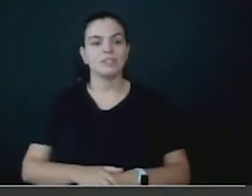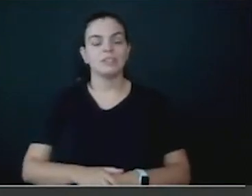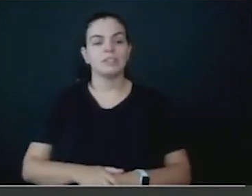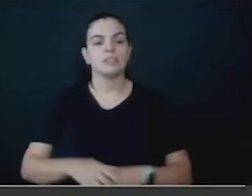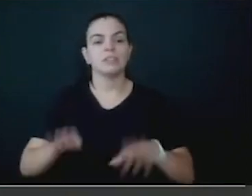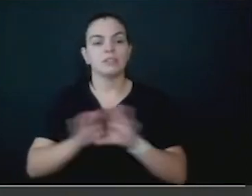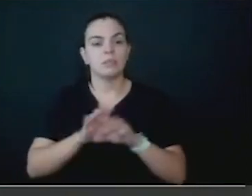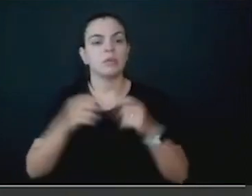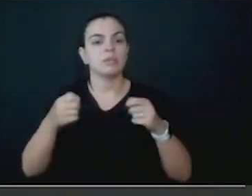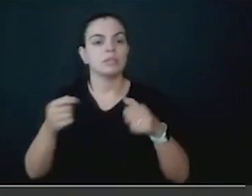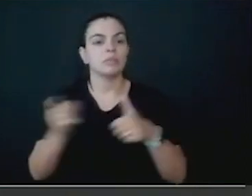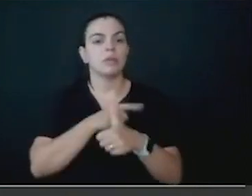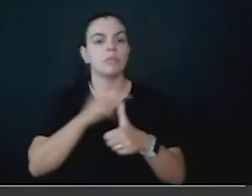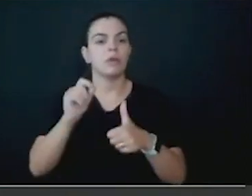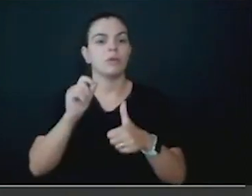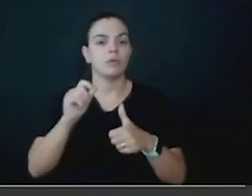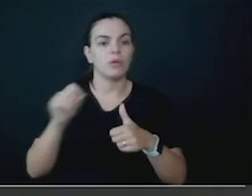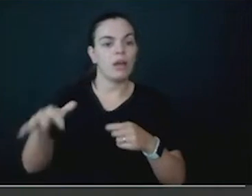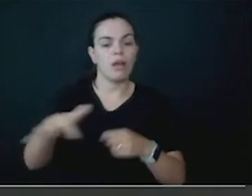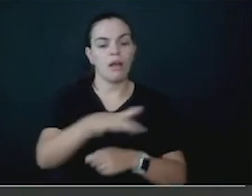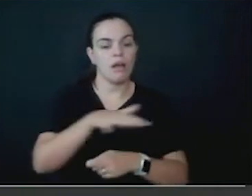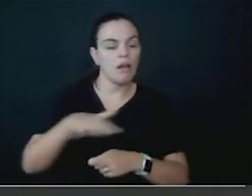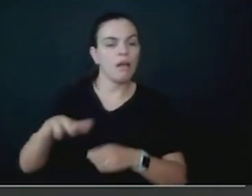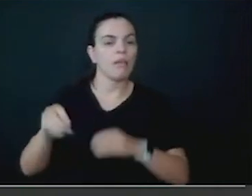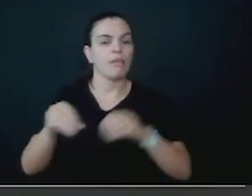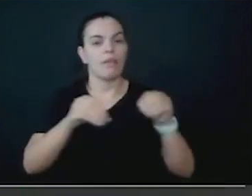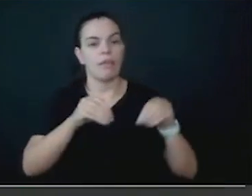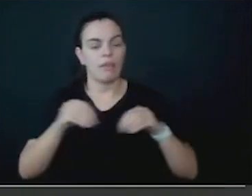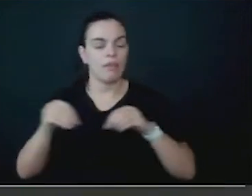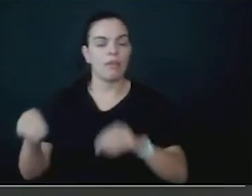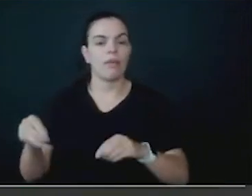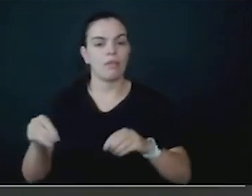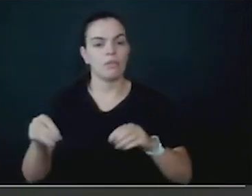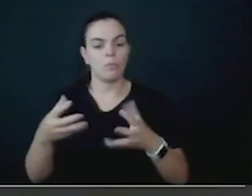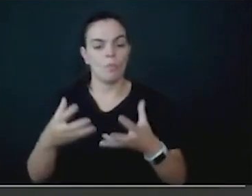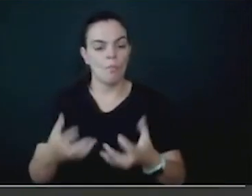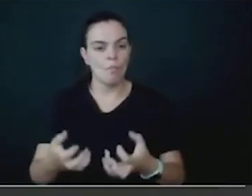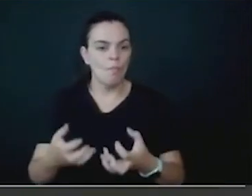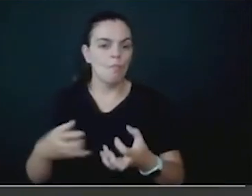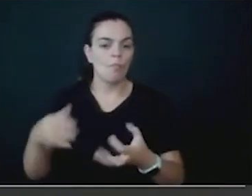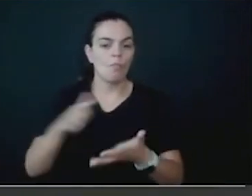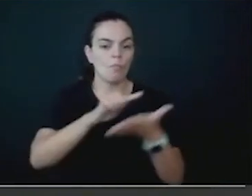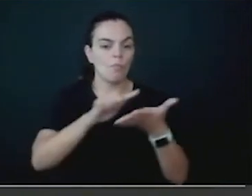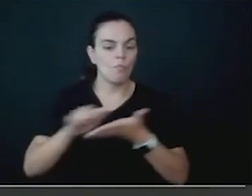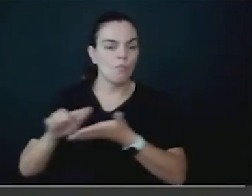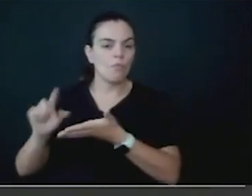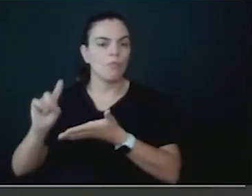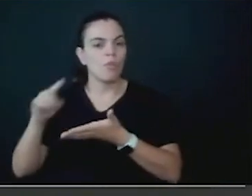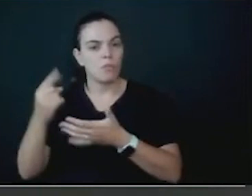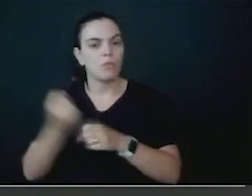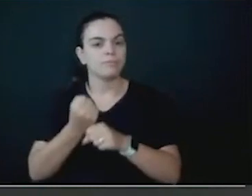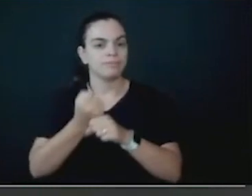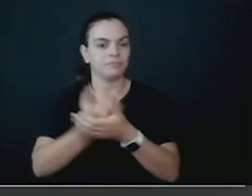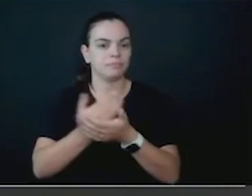as questões de macro, micro, drenagem e a própria construção, para depois pensar nos equipamentos públicos. Revitalizar 30% das